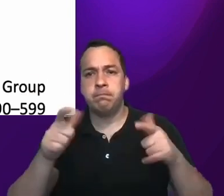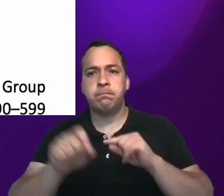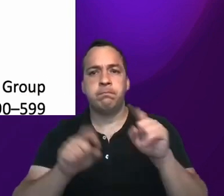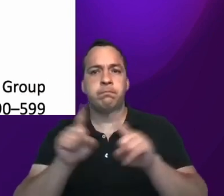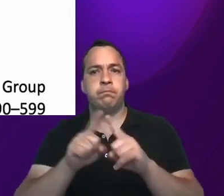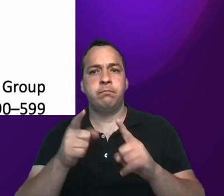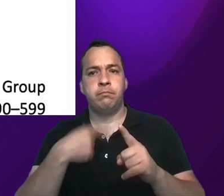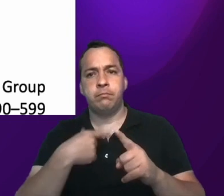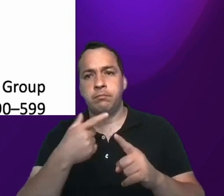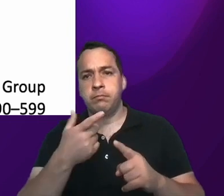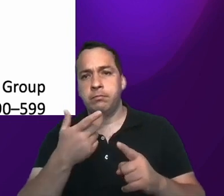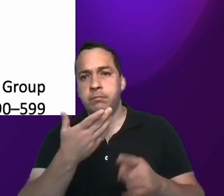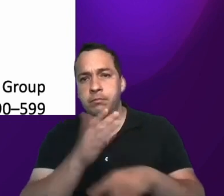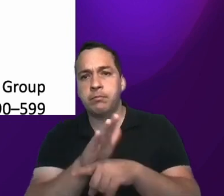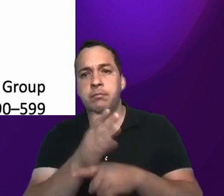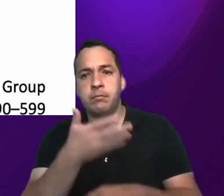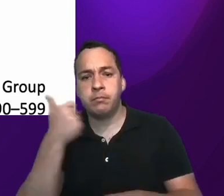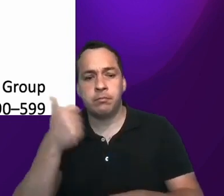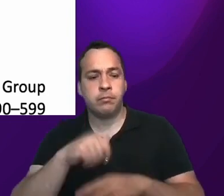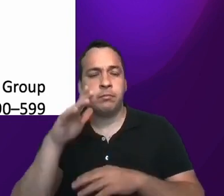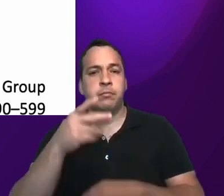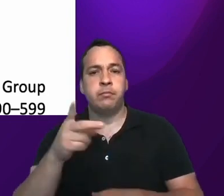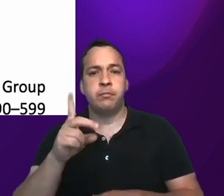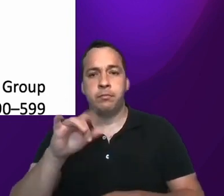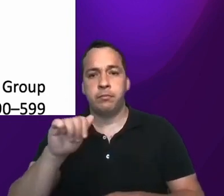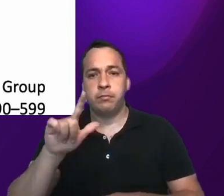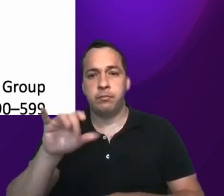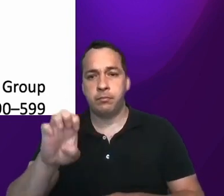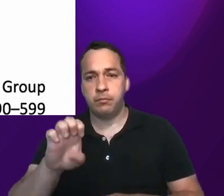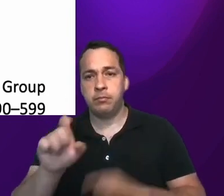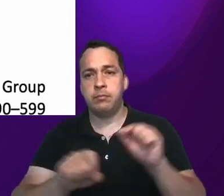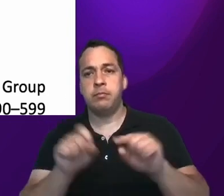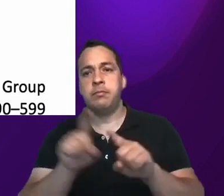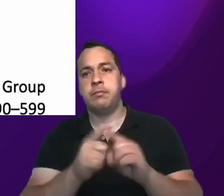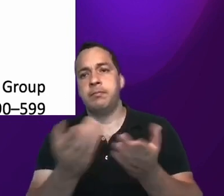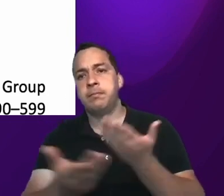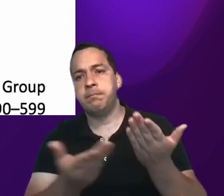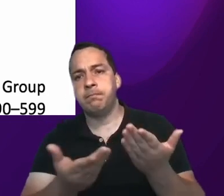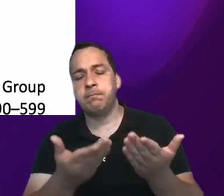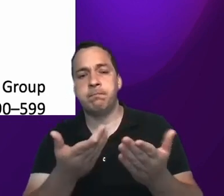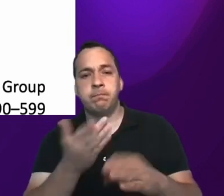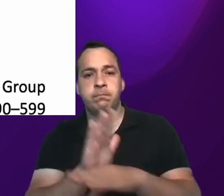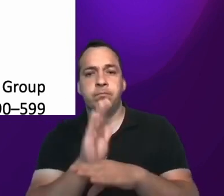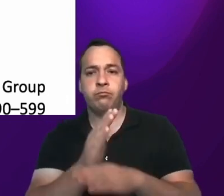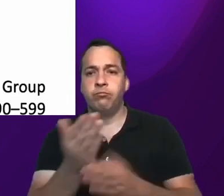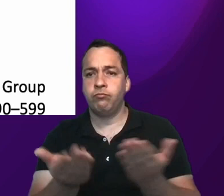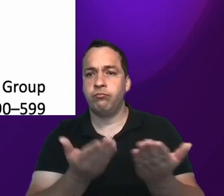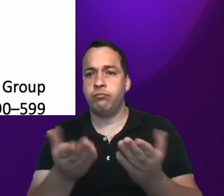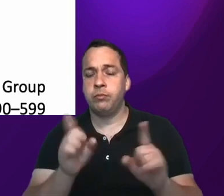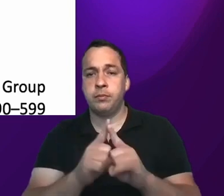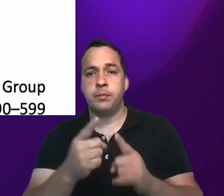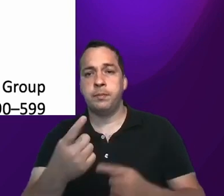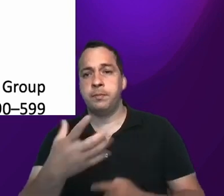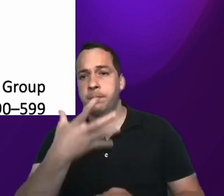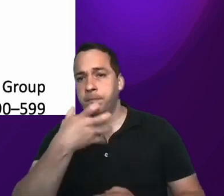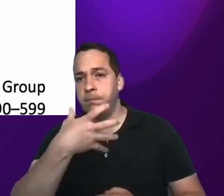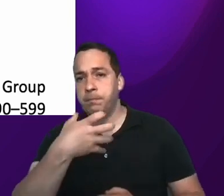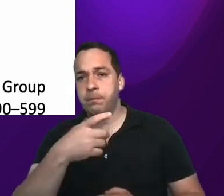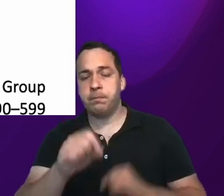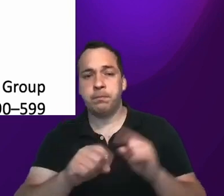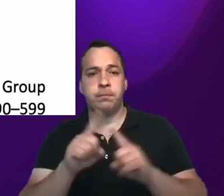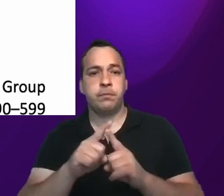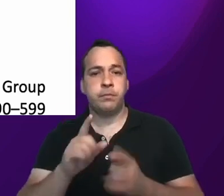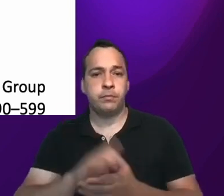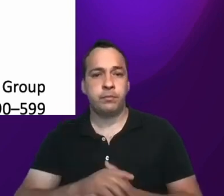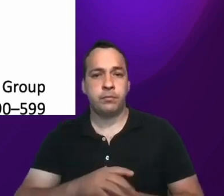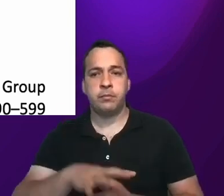dias de diálise e receberam mais dias também de terapia de ventilação mecânica. E não mostrou nenhuma diferença